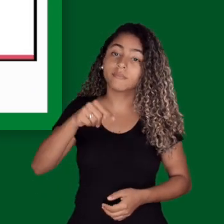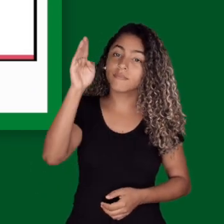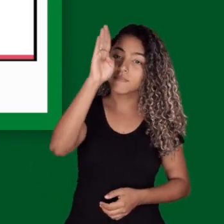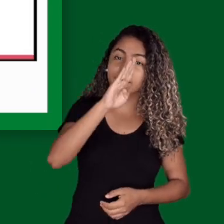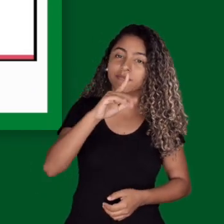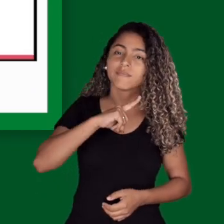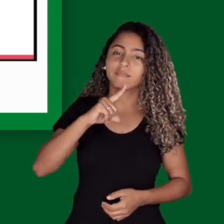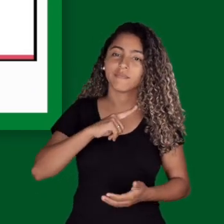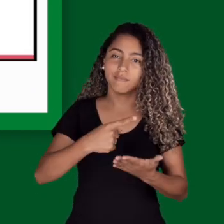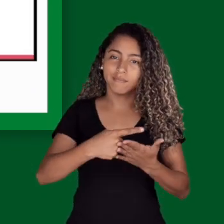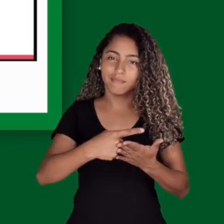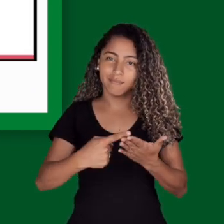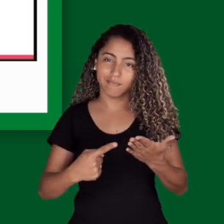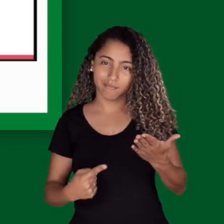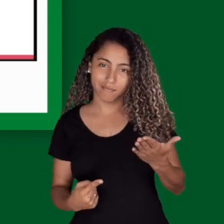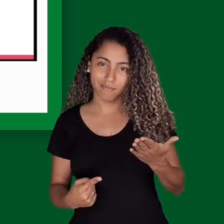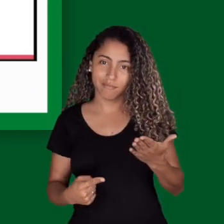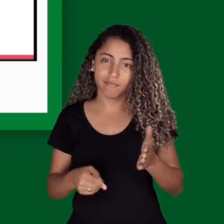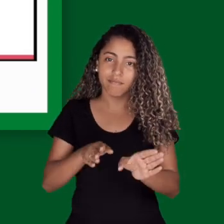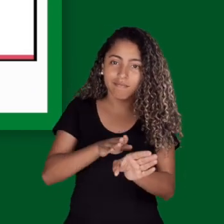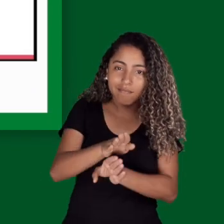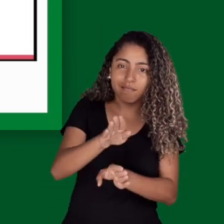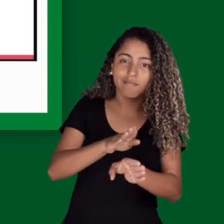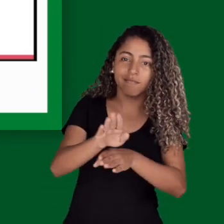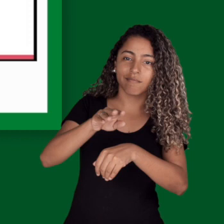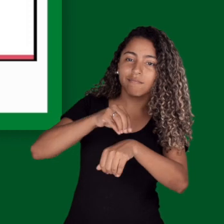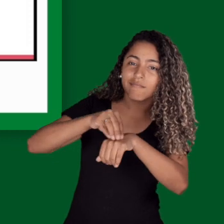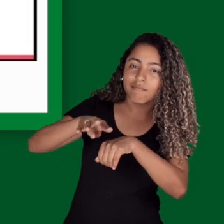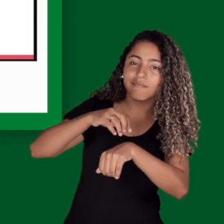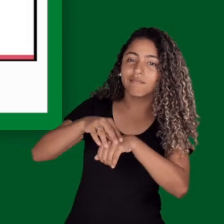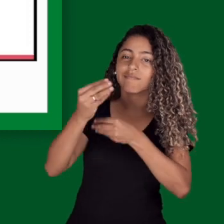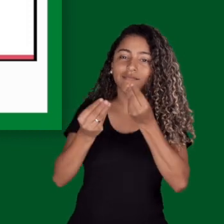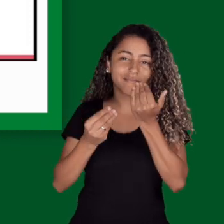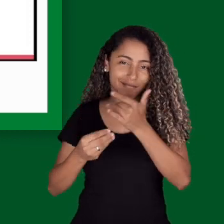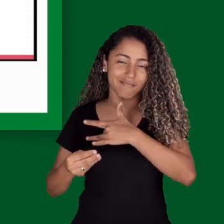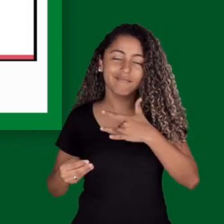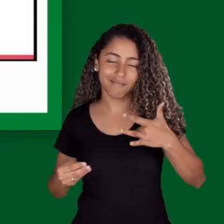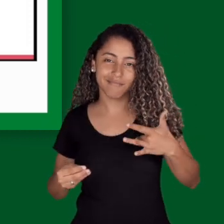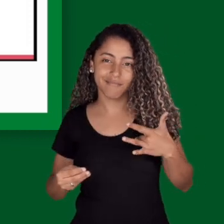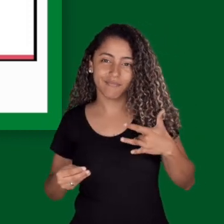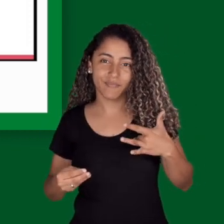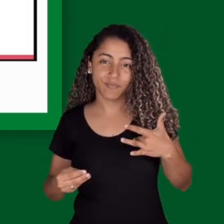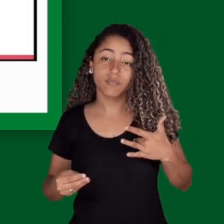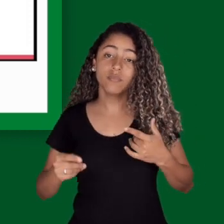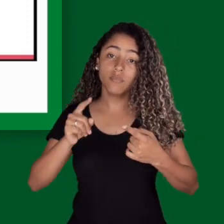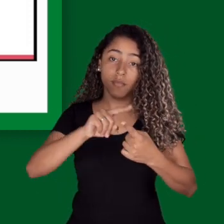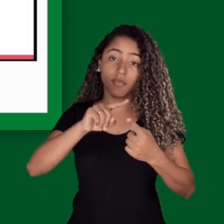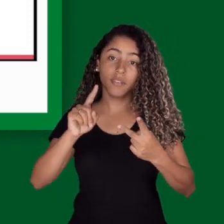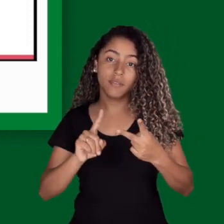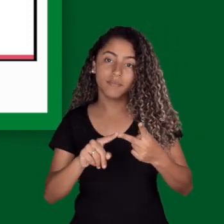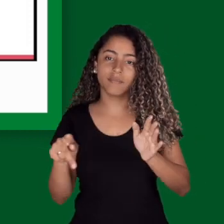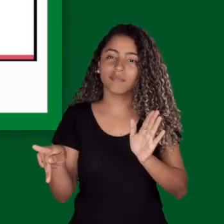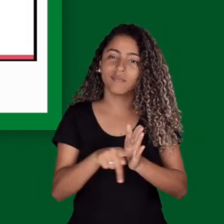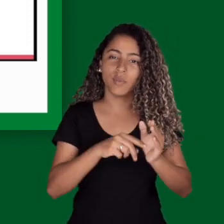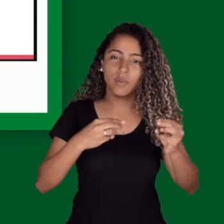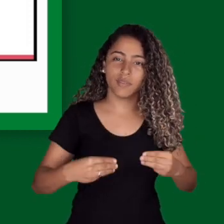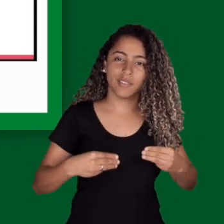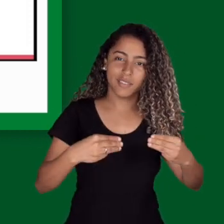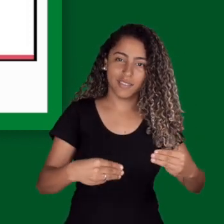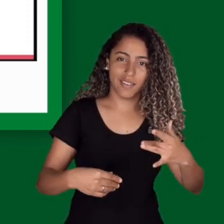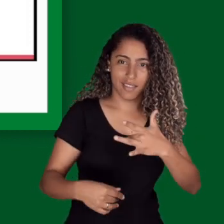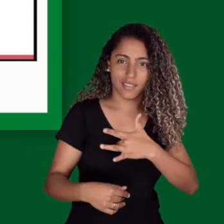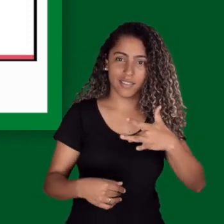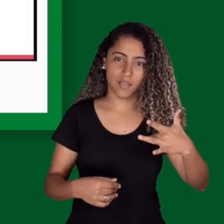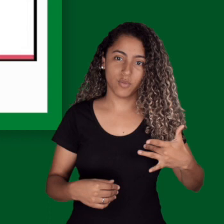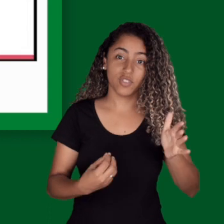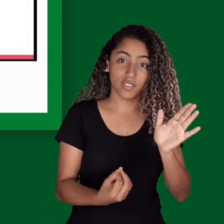No Brasil, nós temos guias alimentares que trazem princípios e recomendações para uma alimentação saudável. Esses guias